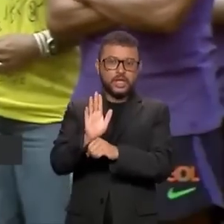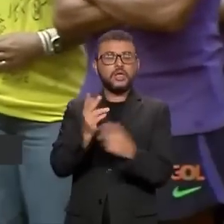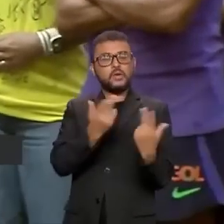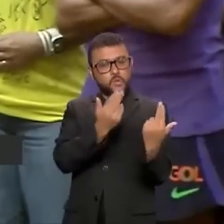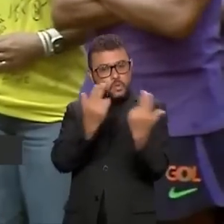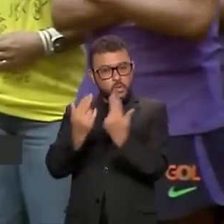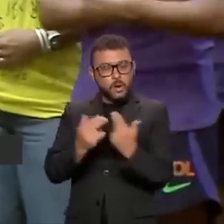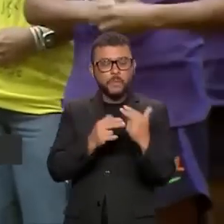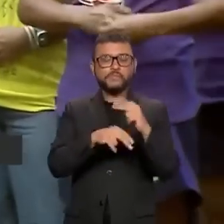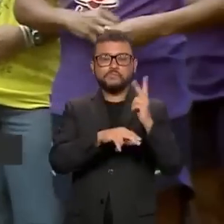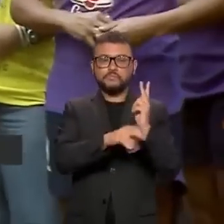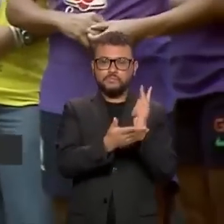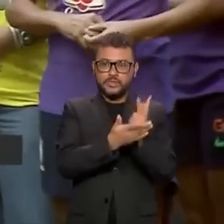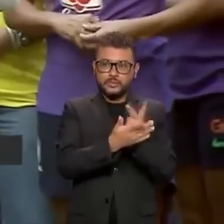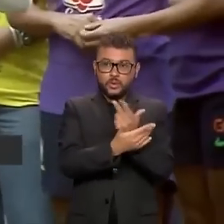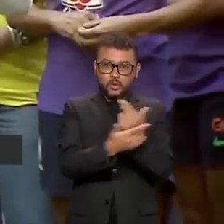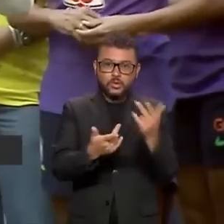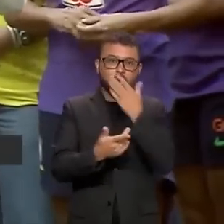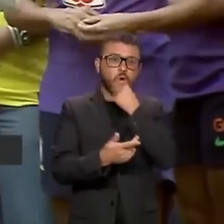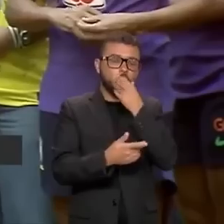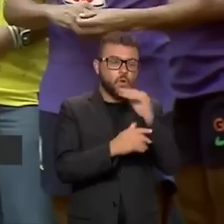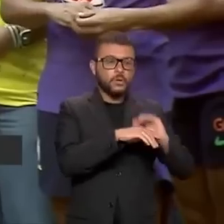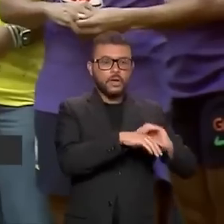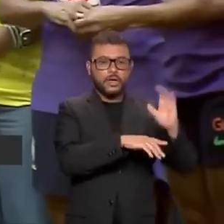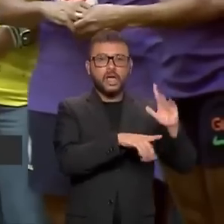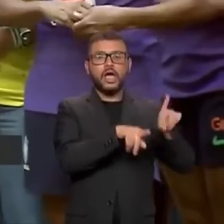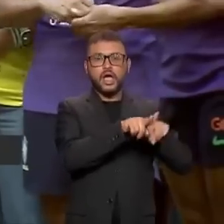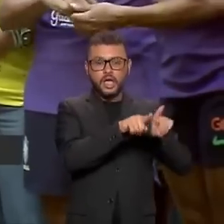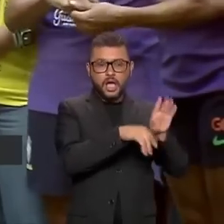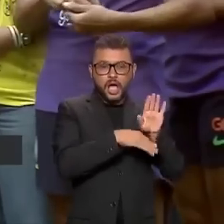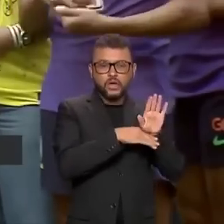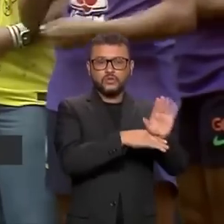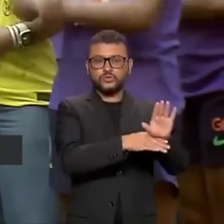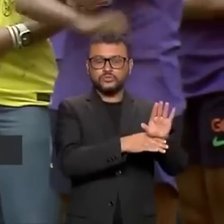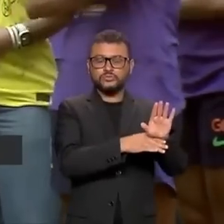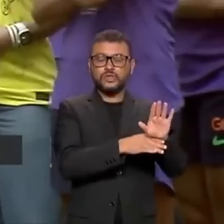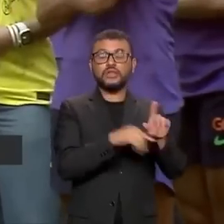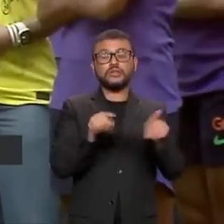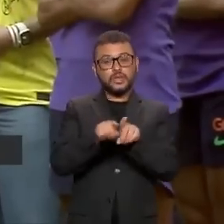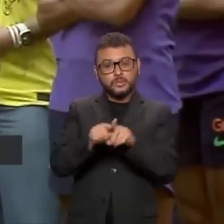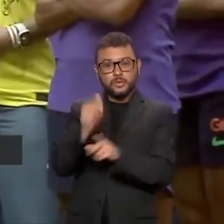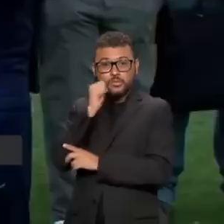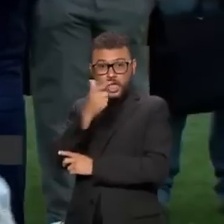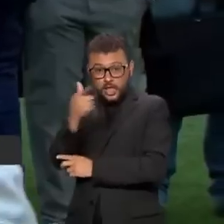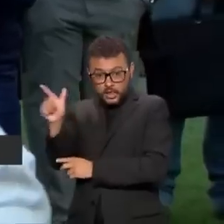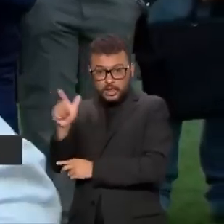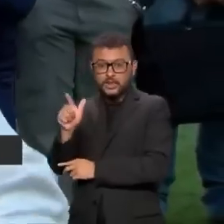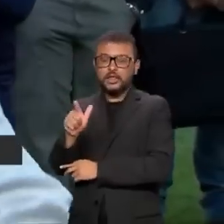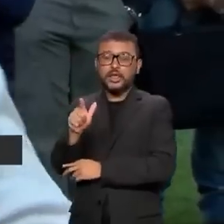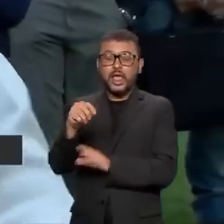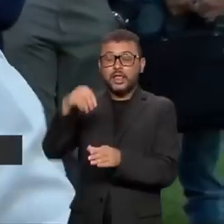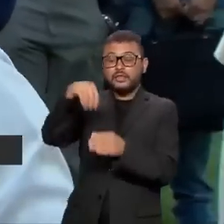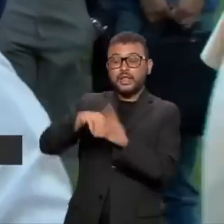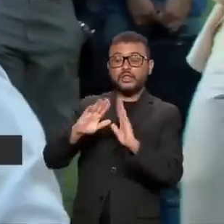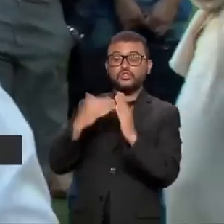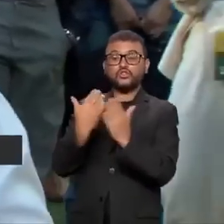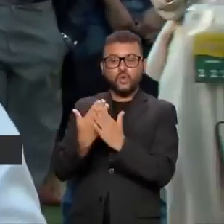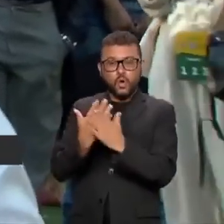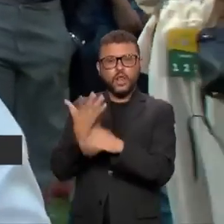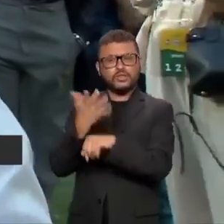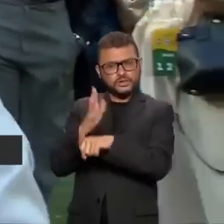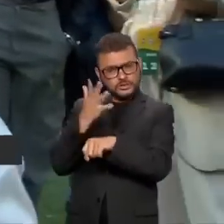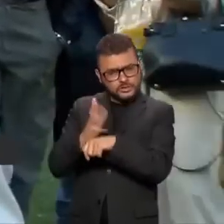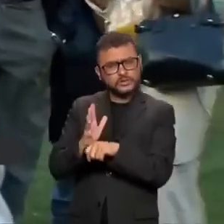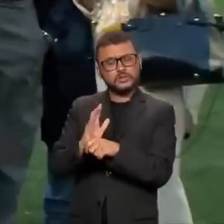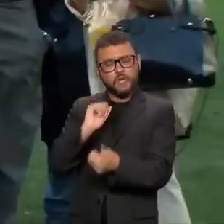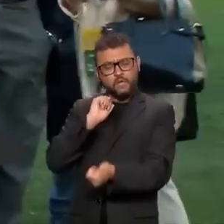mesma proporção e da mesma quantidade que os homens já tiveram na vida. Nas escolas tem que ter espaço para a prática de futebol.